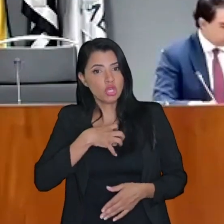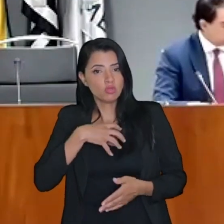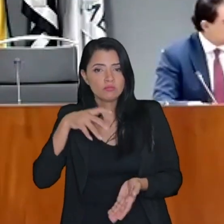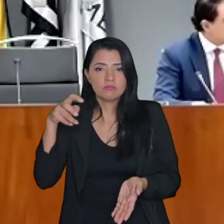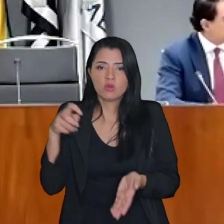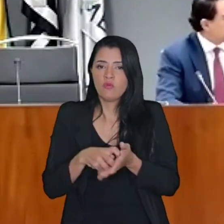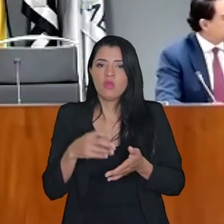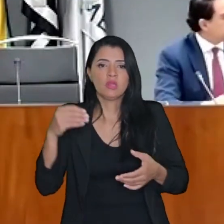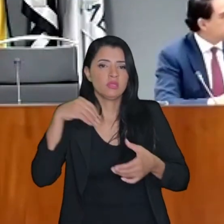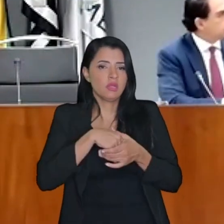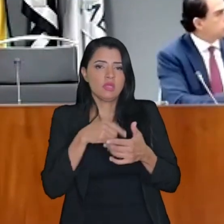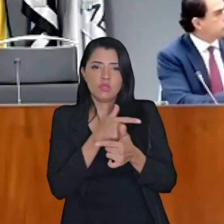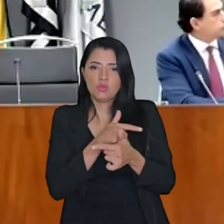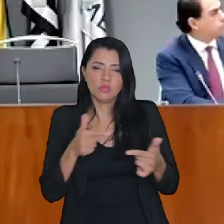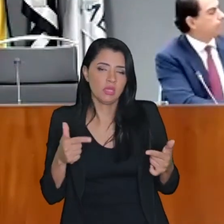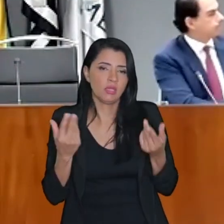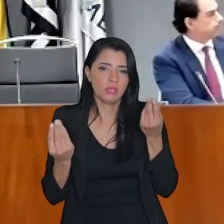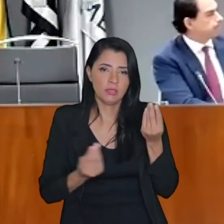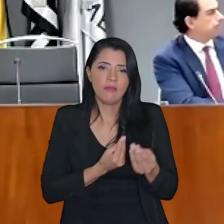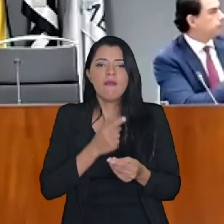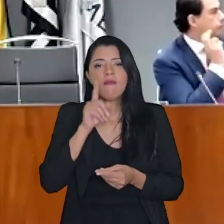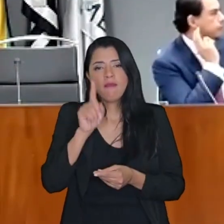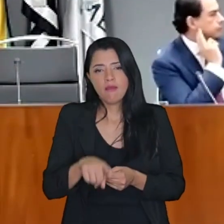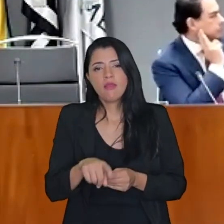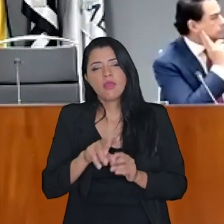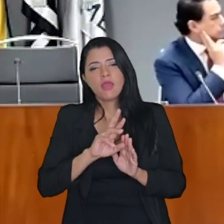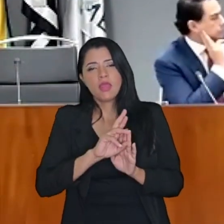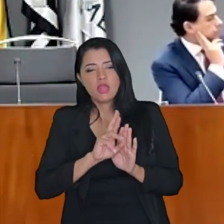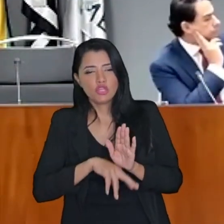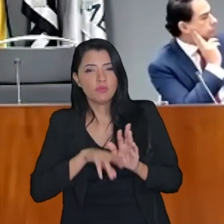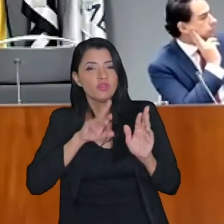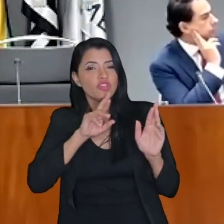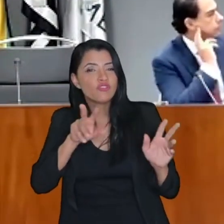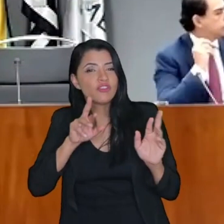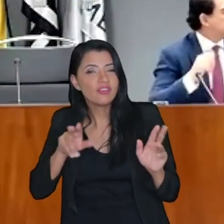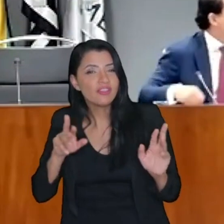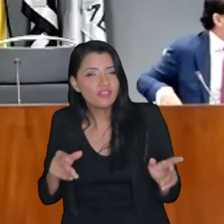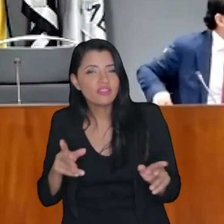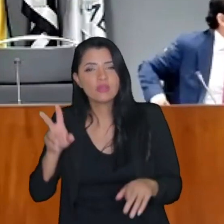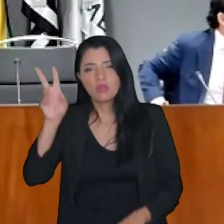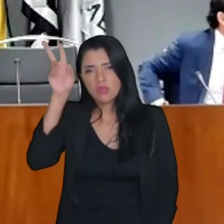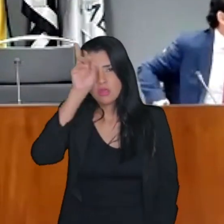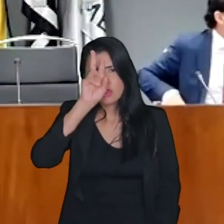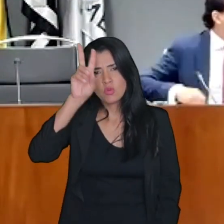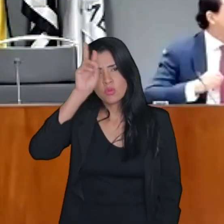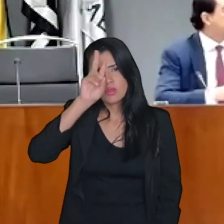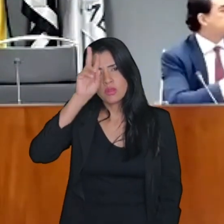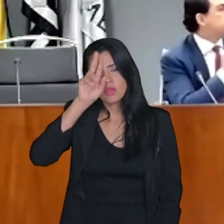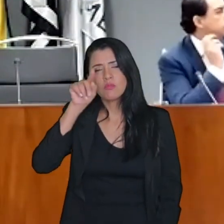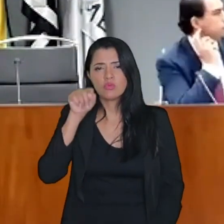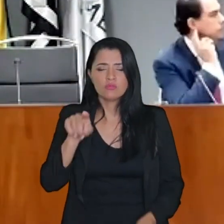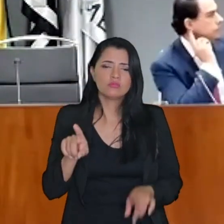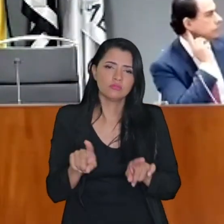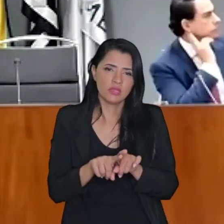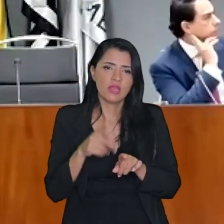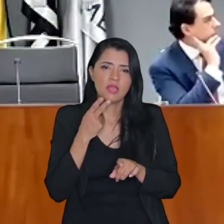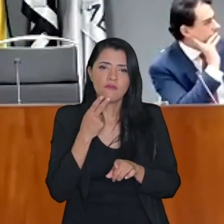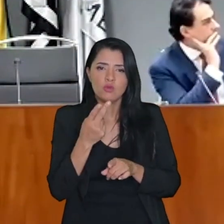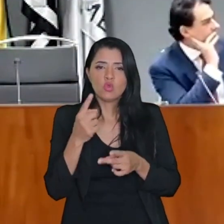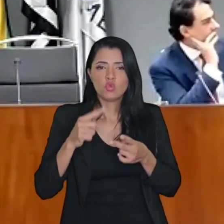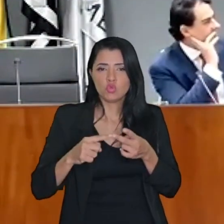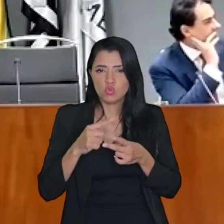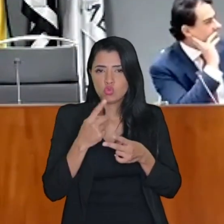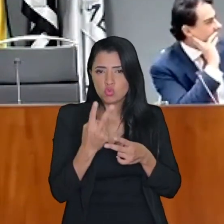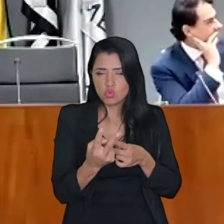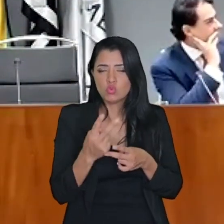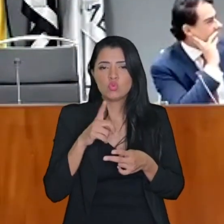não previstas na lei de execução penal, que eram os regimes diferenciados. Eu me lembro, e aqui o Rodrigo citou duas PETs, e